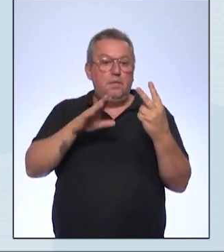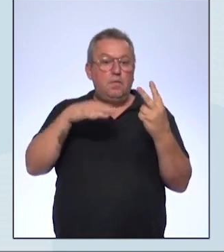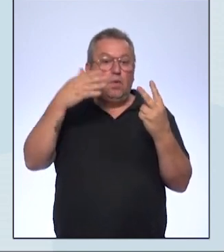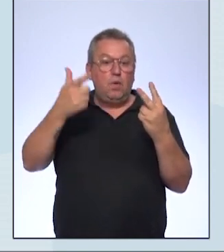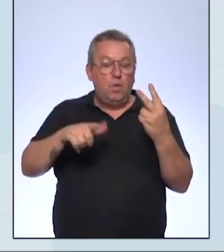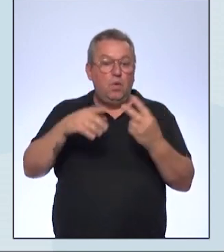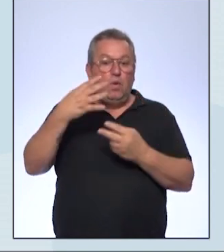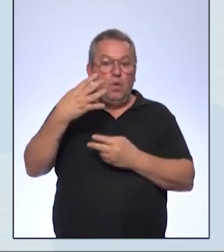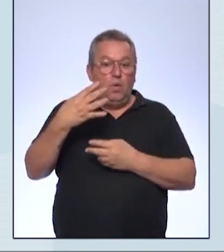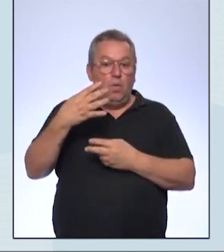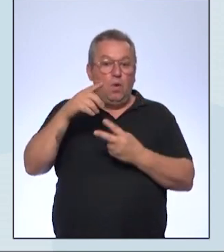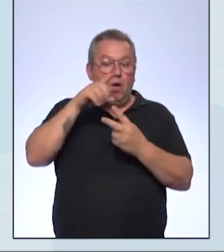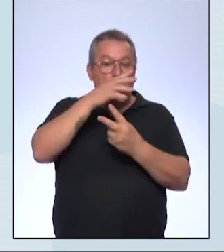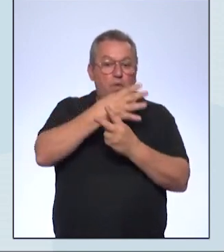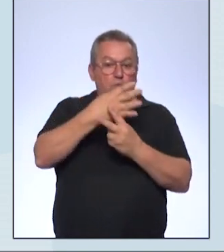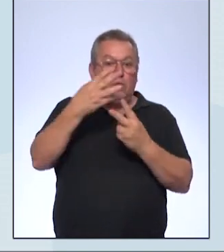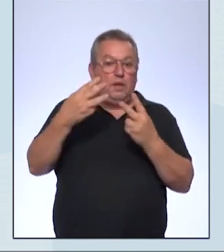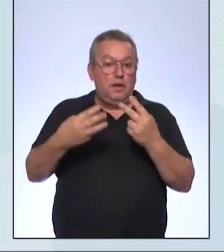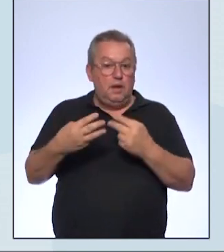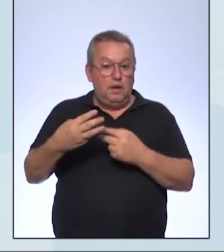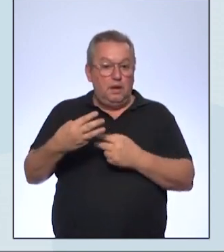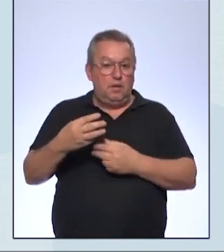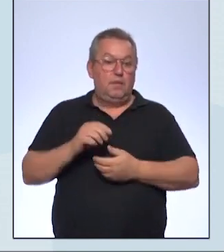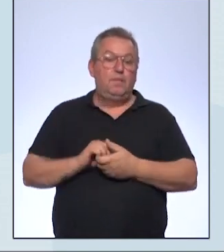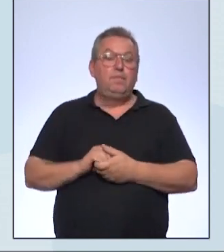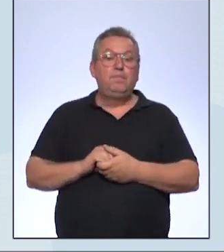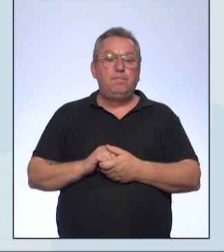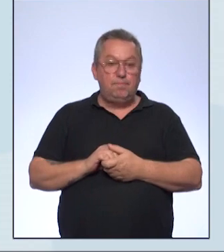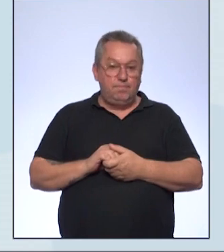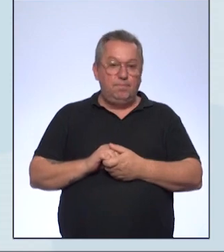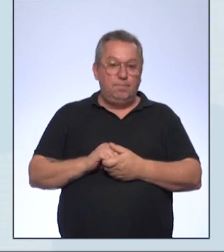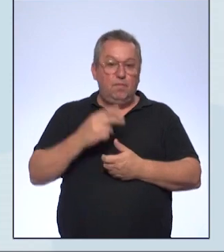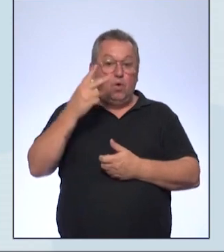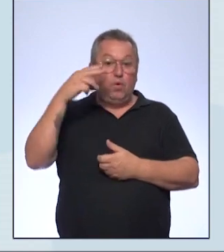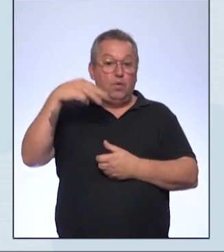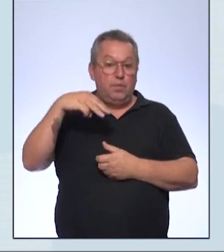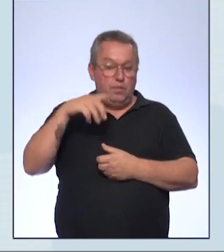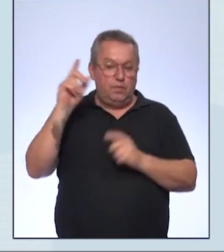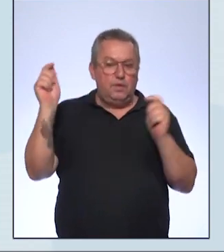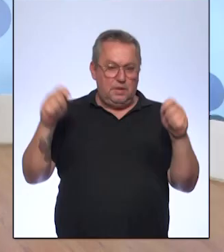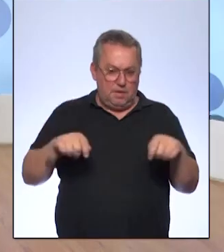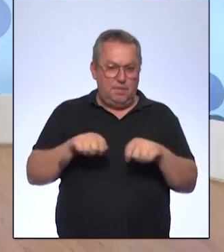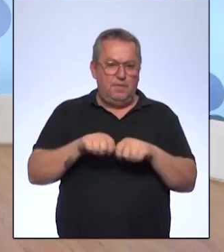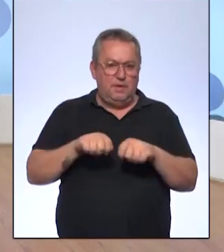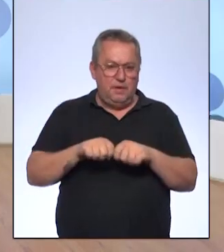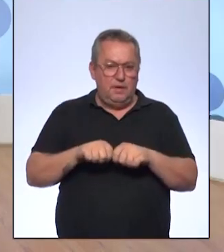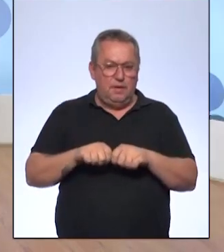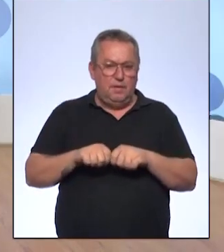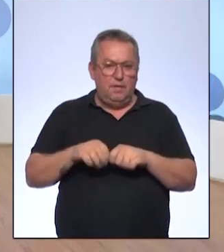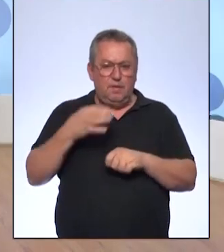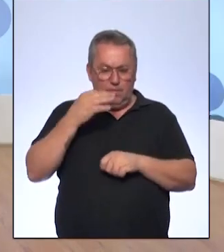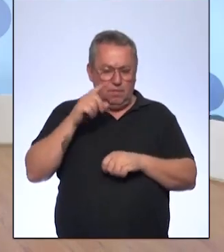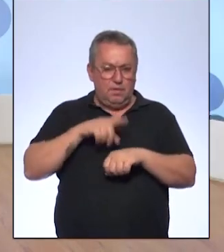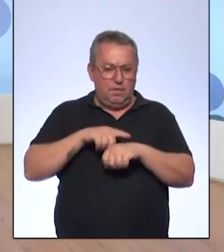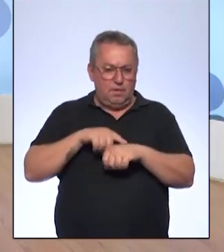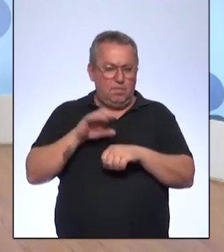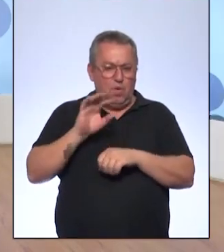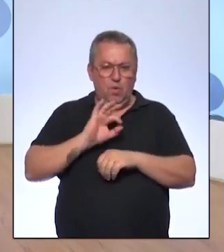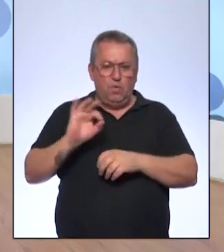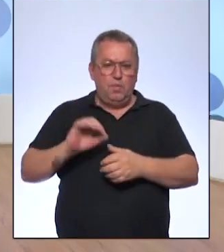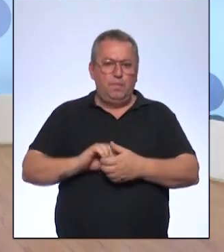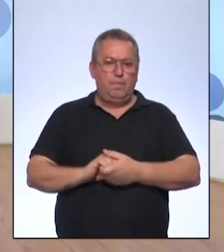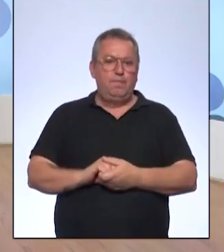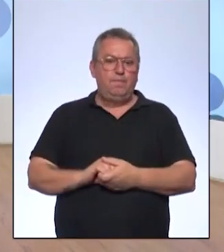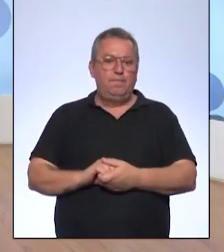outro é 4 raiz quadrada de 3. 2 minutinhos eu acho que dá, né? Acho que é tempo suficiente. 2